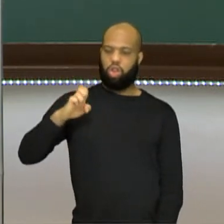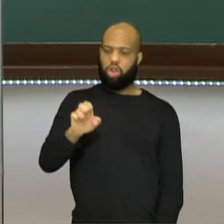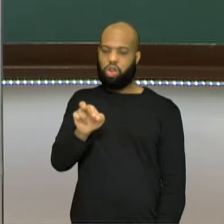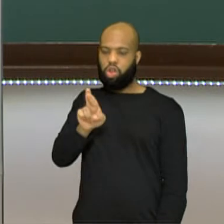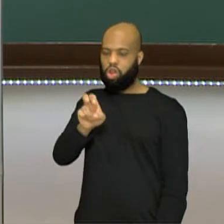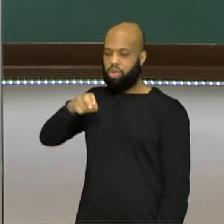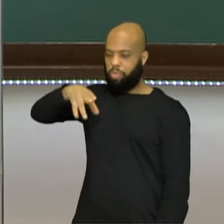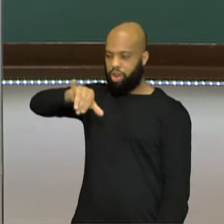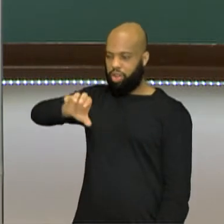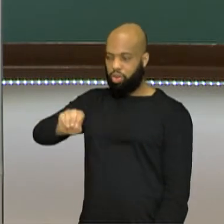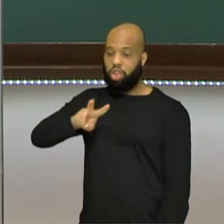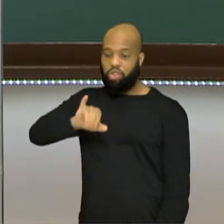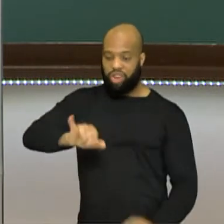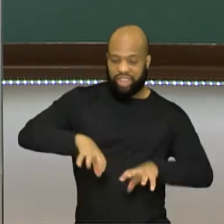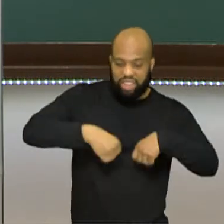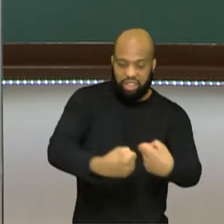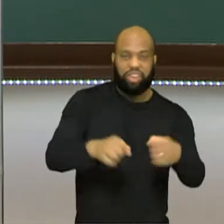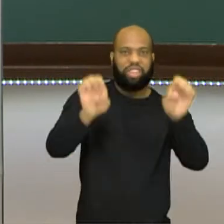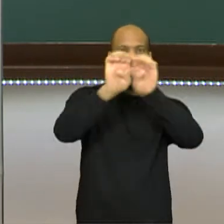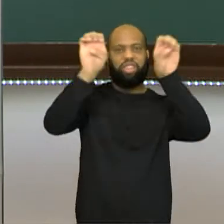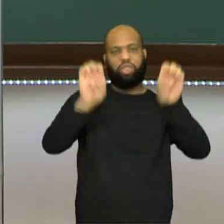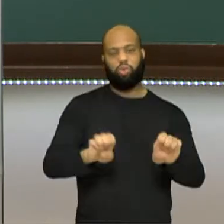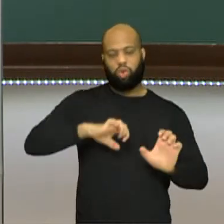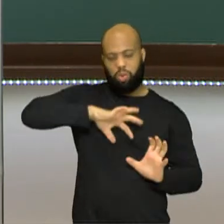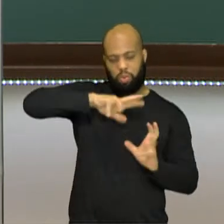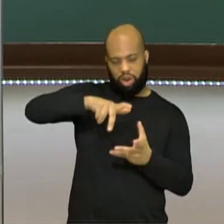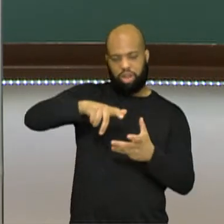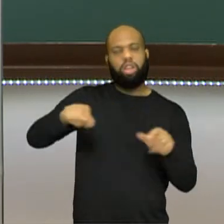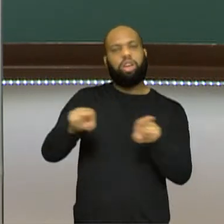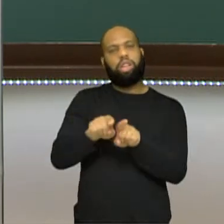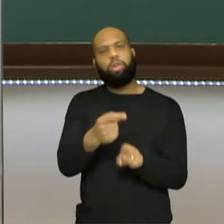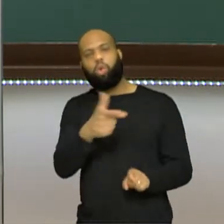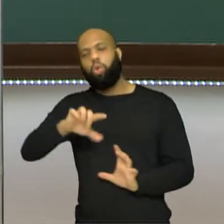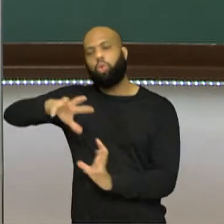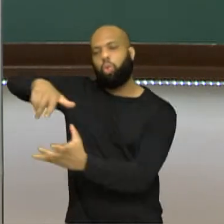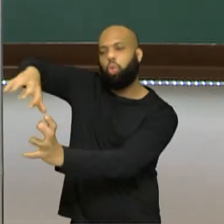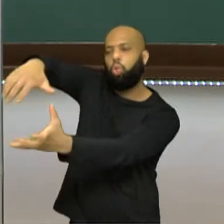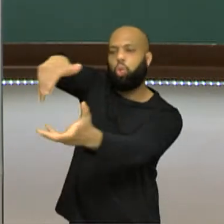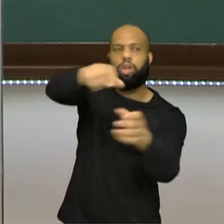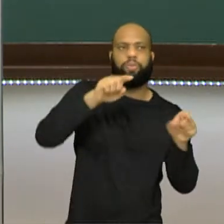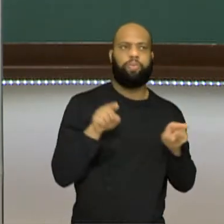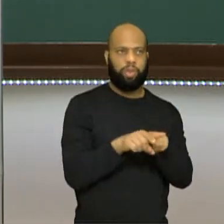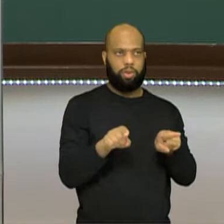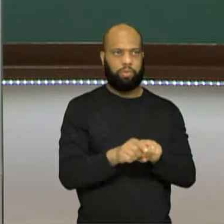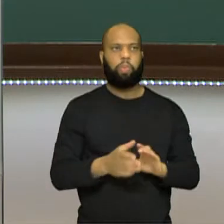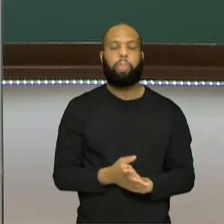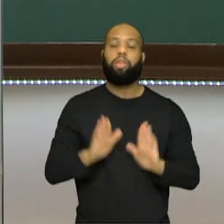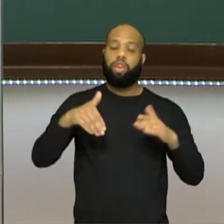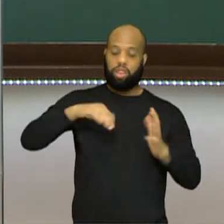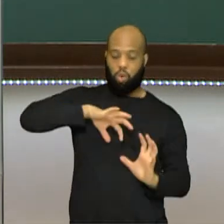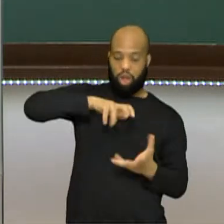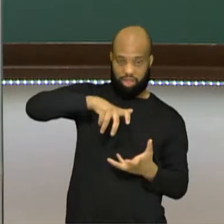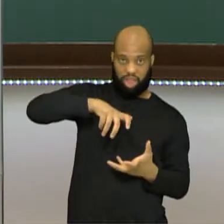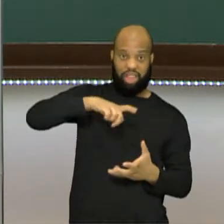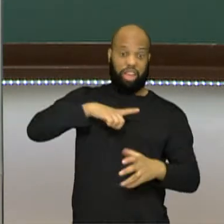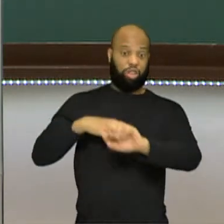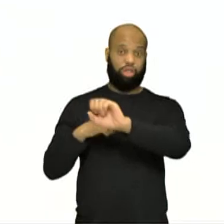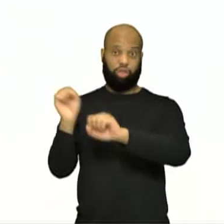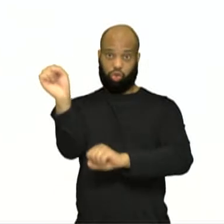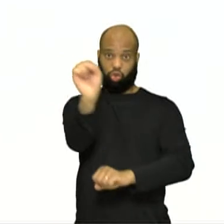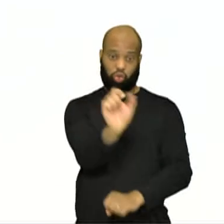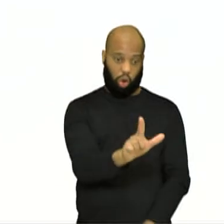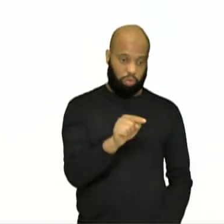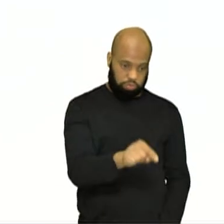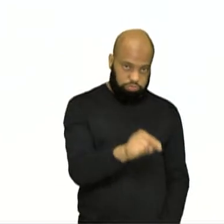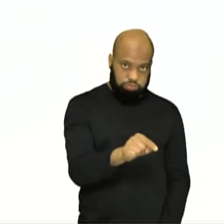para o nosso planeta, para o mundo como um todo, para os outros planetas e estrelas. Então, a Terra se move em torno do Sol e de